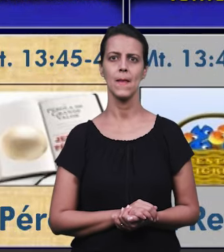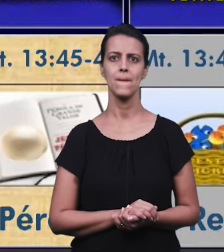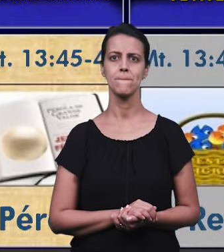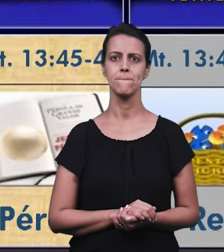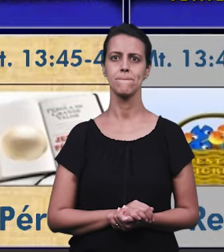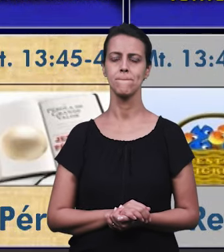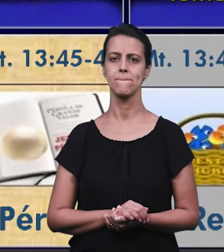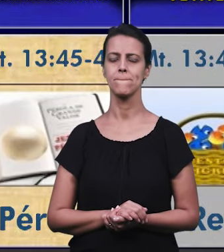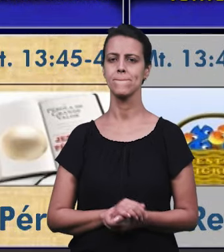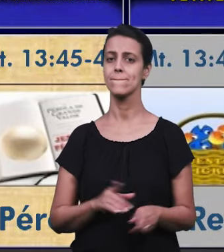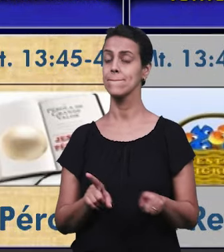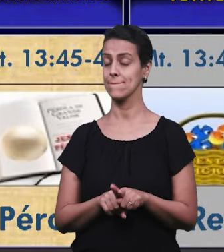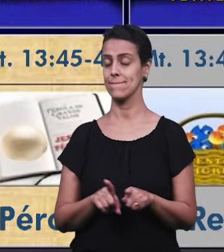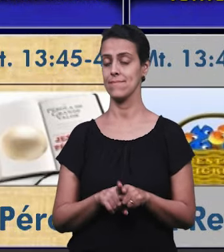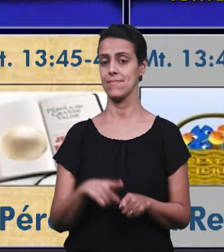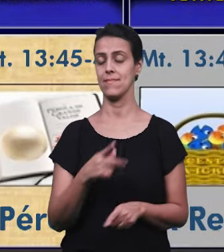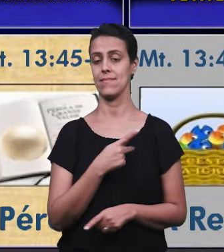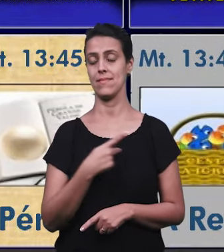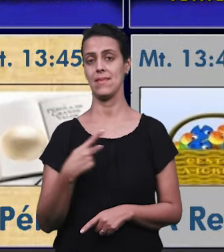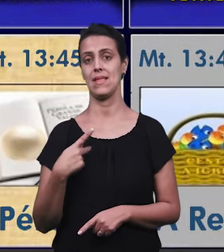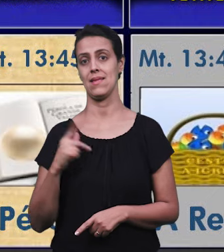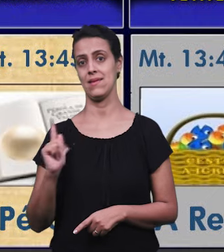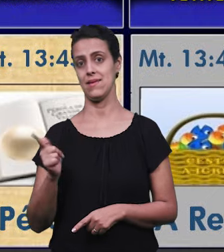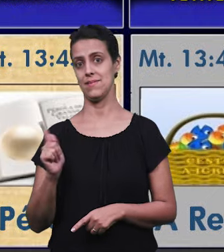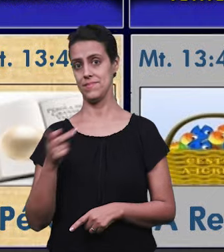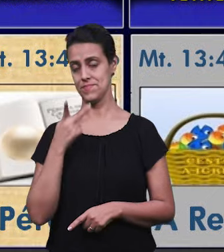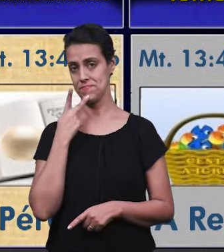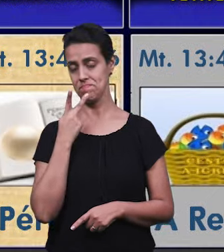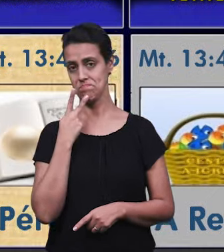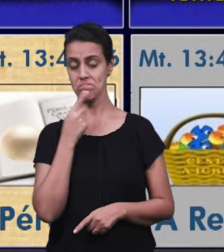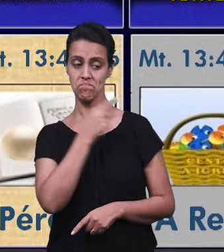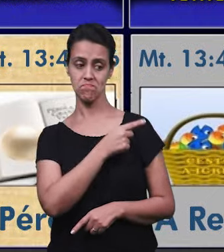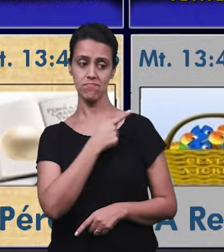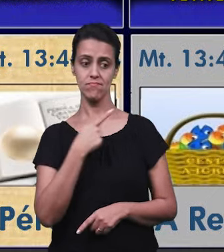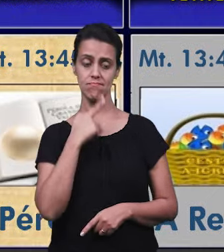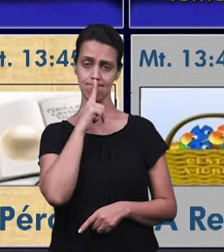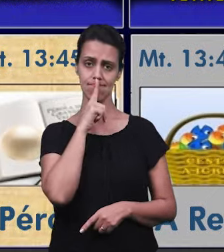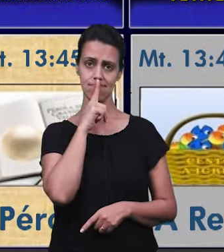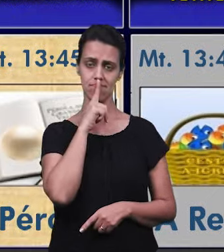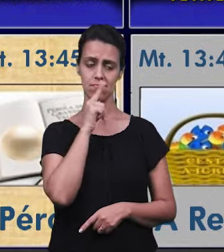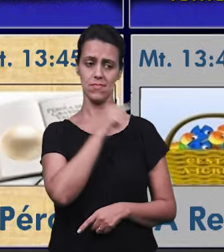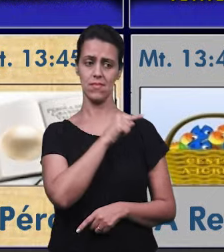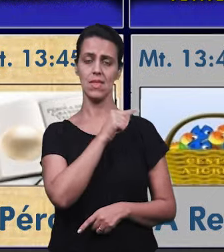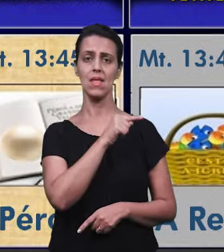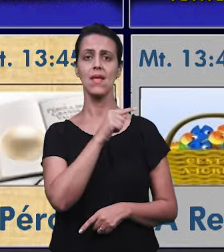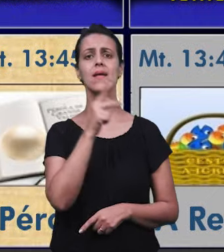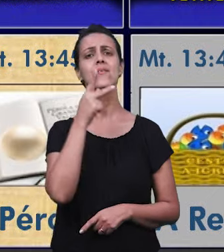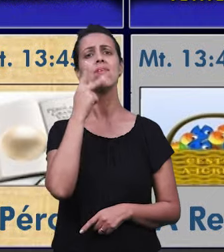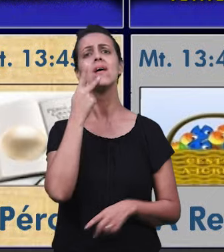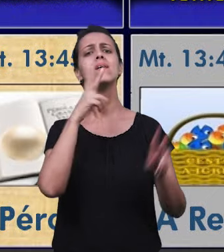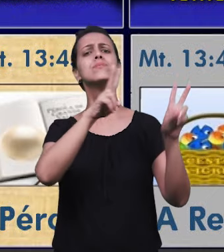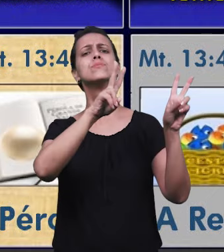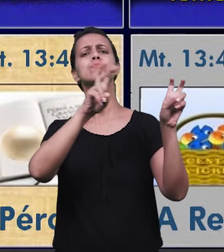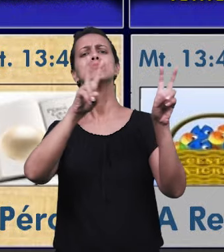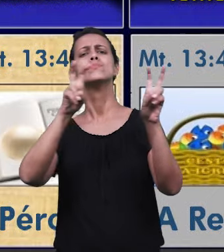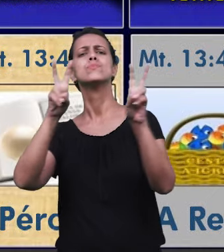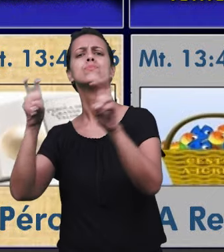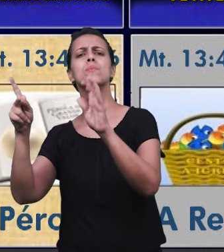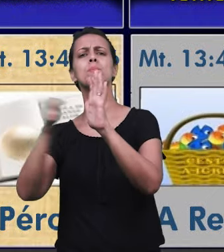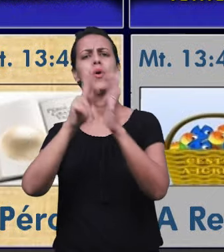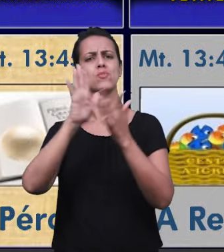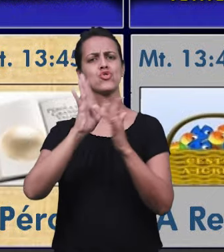o pastor Gedeuti comentou, Gilson, o pastor Gilson vai falar um pouco sobre o título glorioso